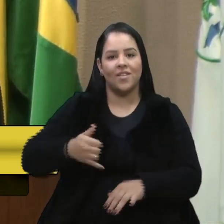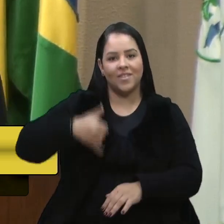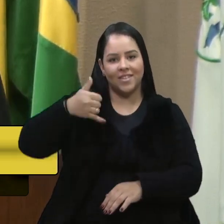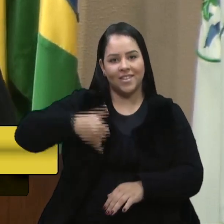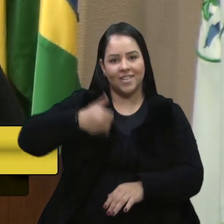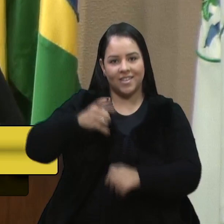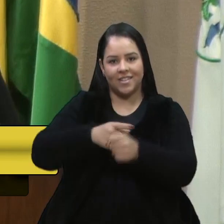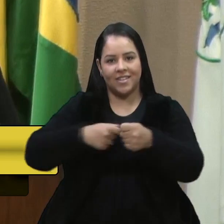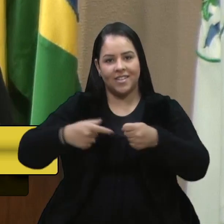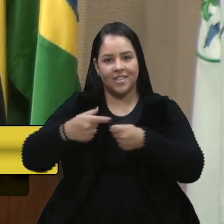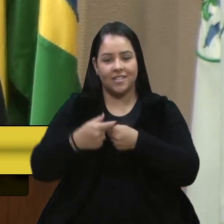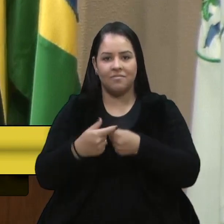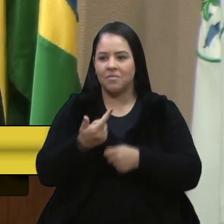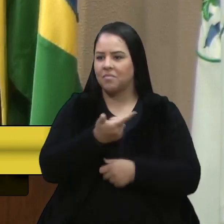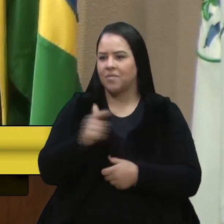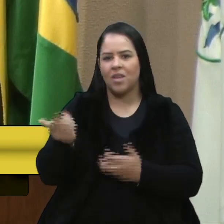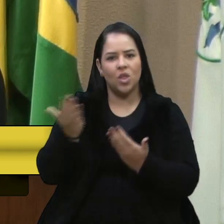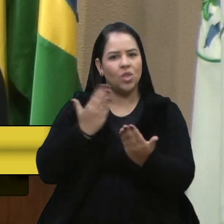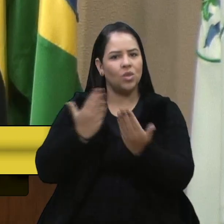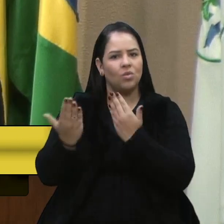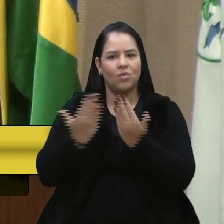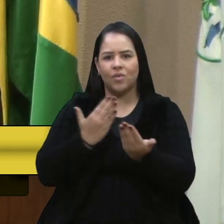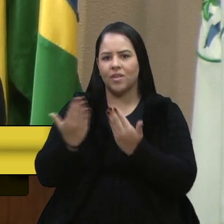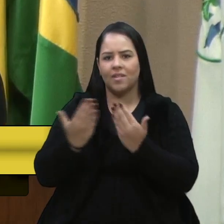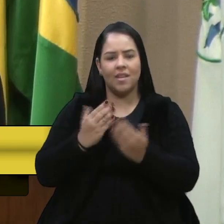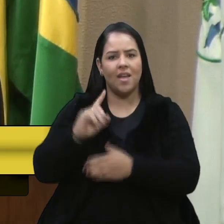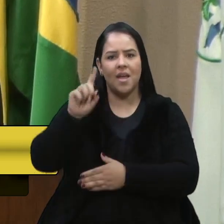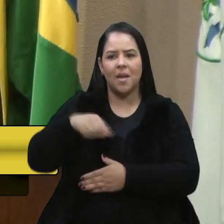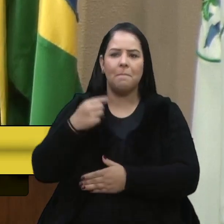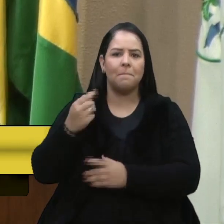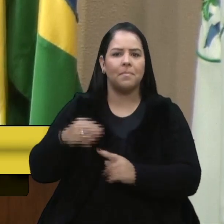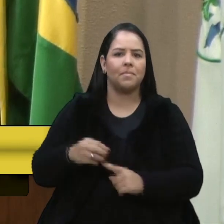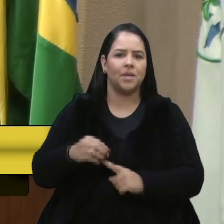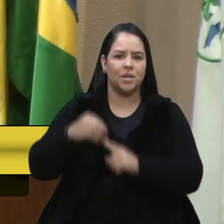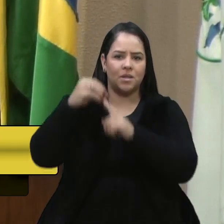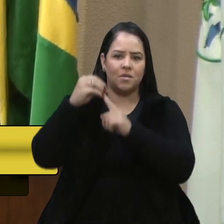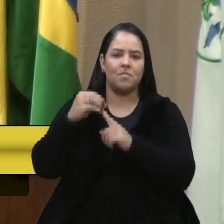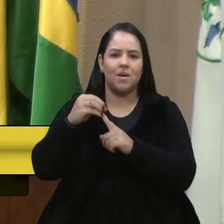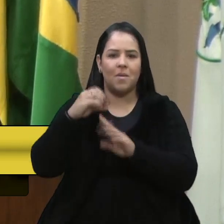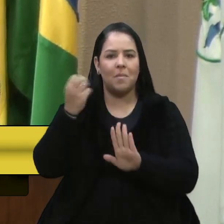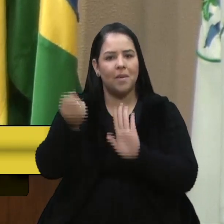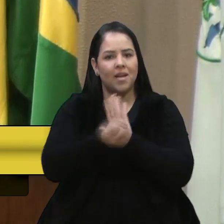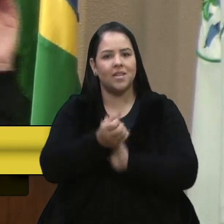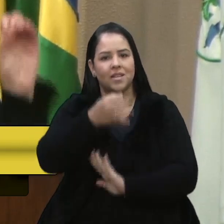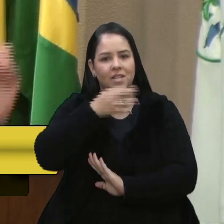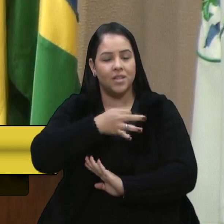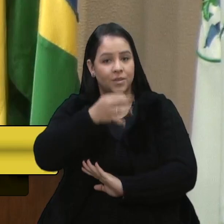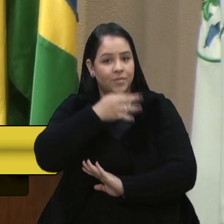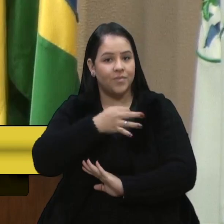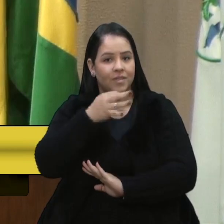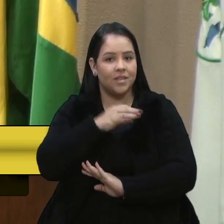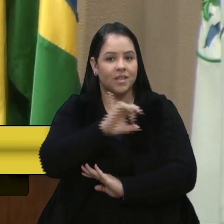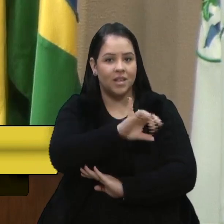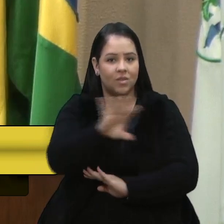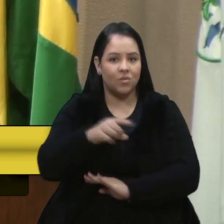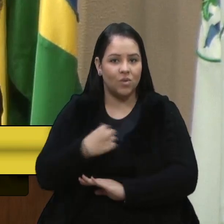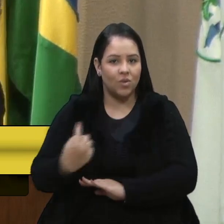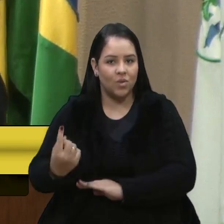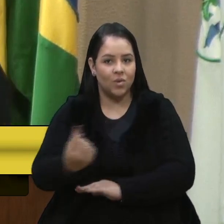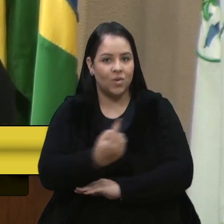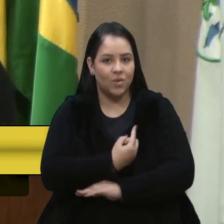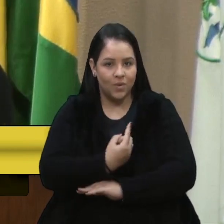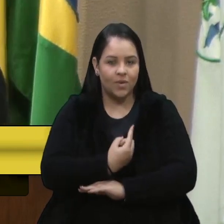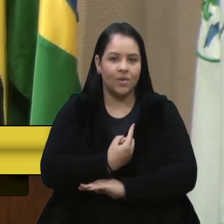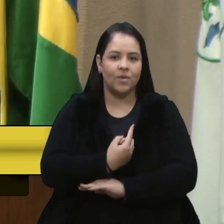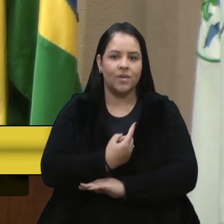cidade, sem sombra de dúvidas, essa foi a principal característica de Caxias do Sul, que cada um de nós aqui, seja